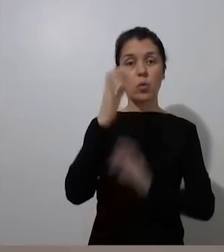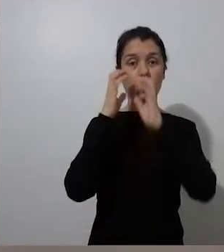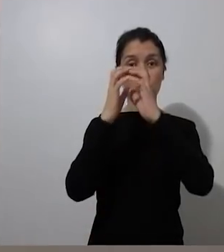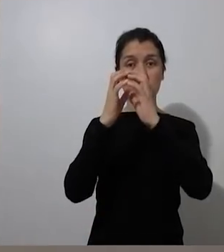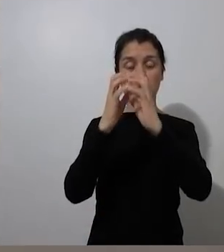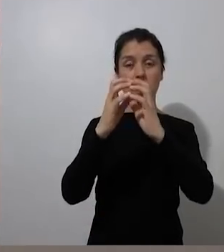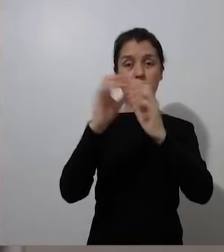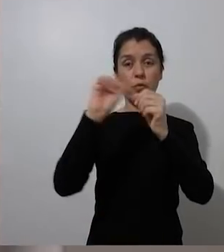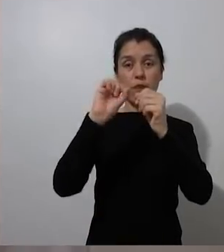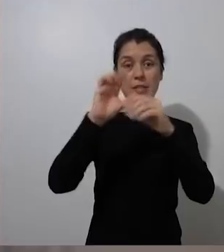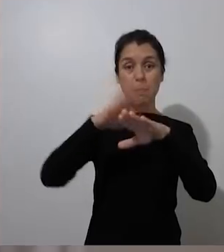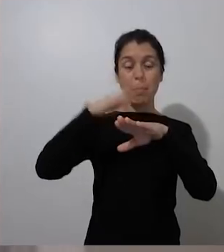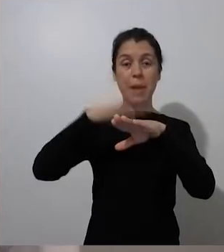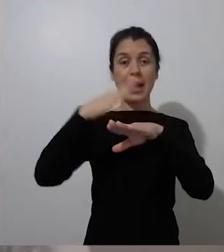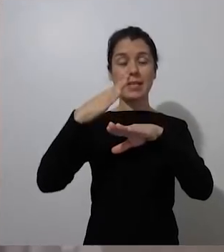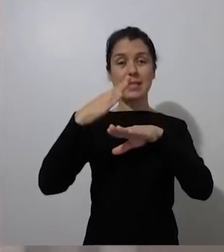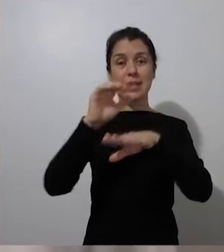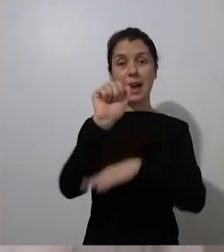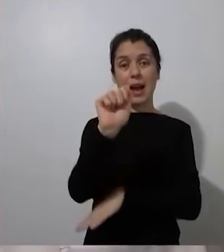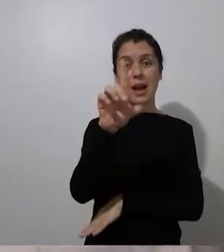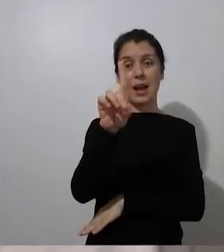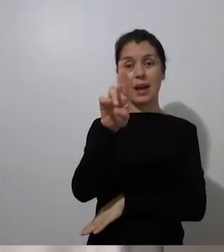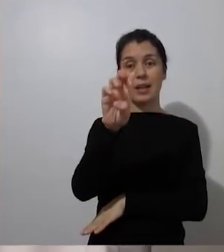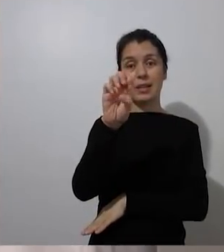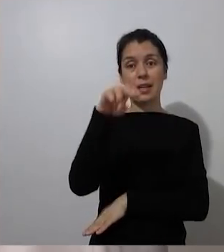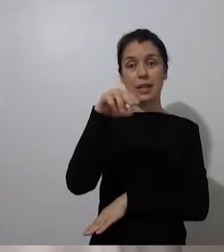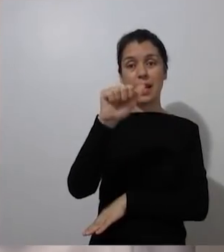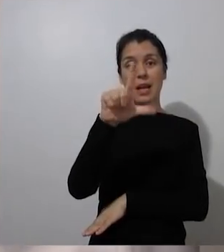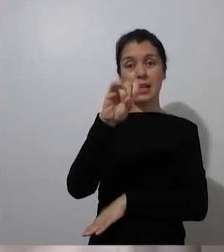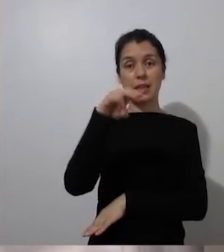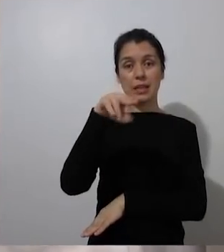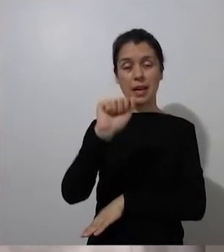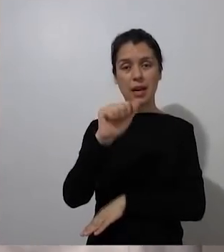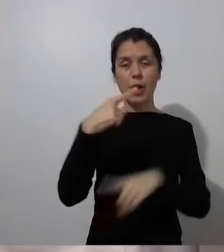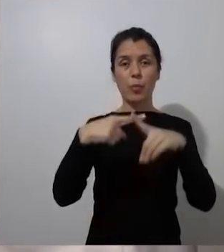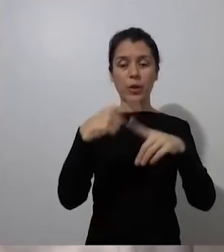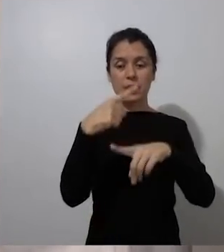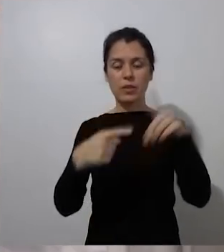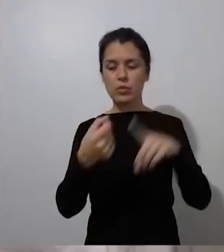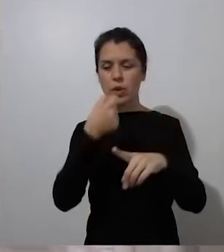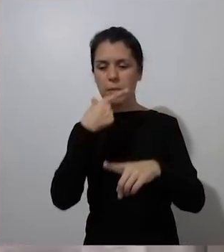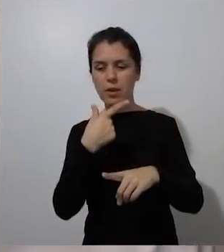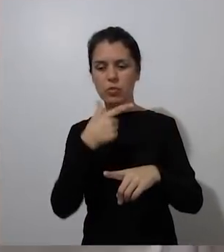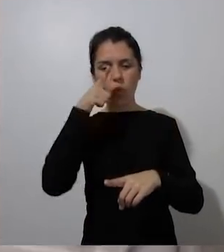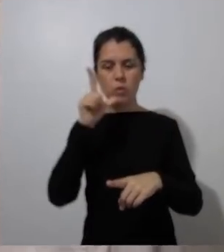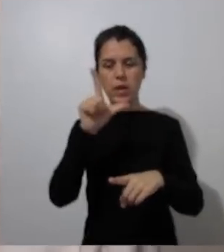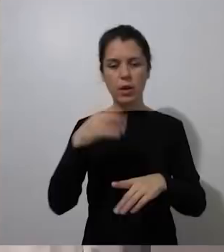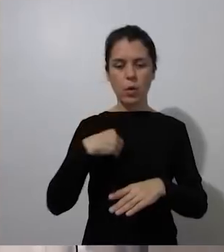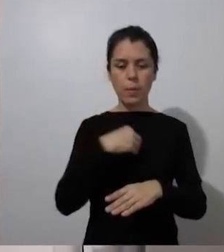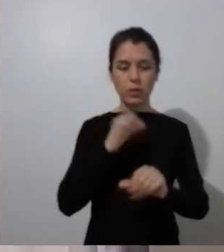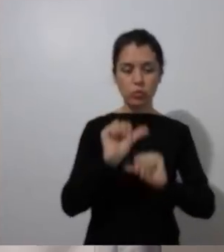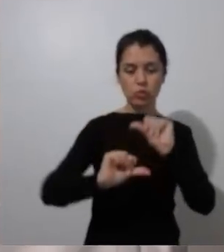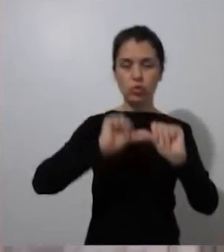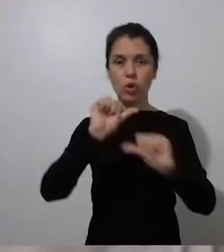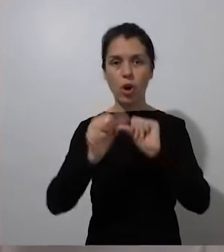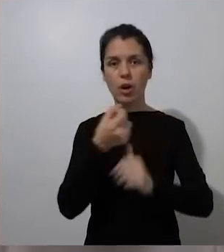serotonina e noradrenalina. Ele não é um dual, mas às vezes o médico deu lá um dual e não fez efeito, você não produziu mais serotonina e nora, o